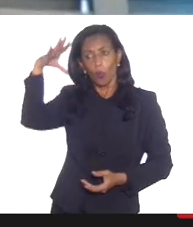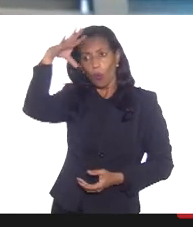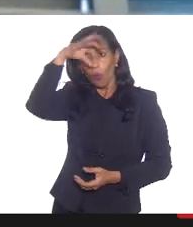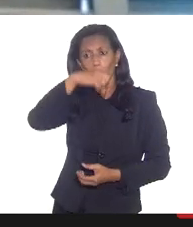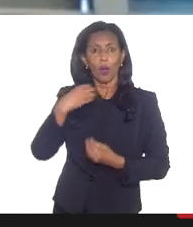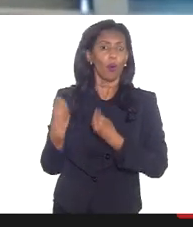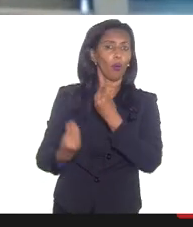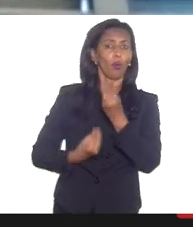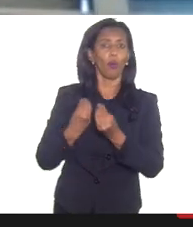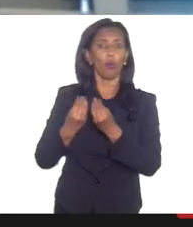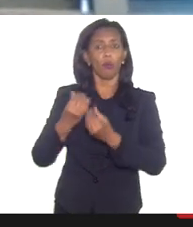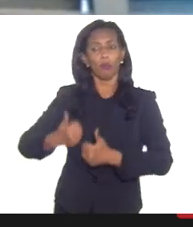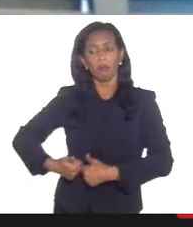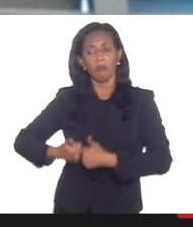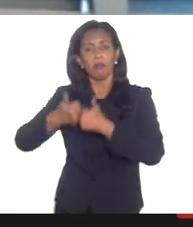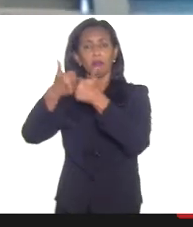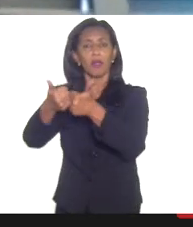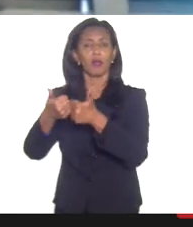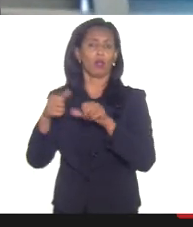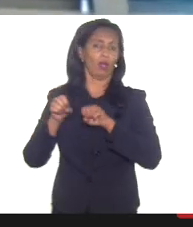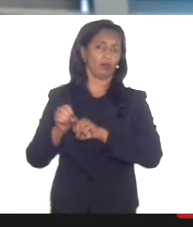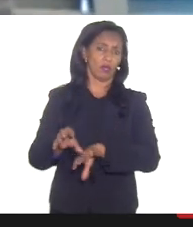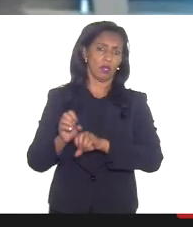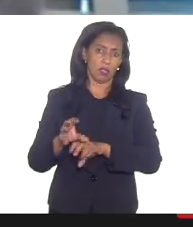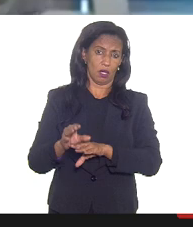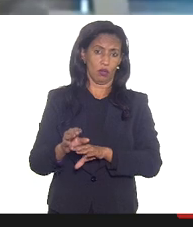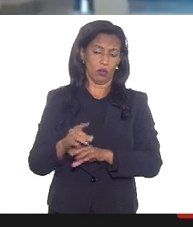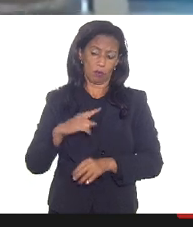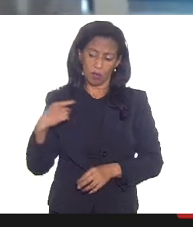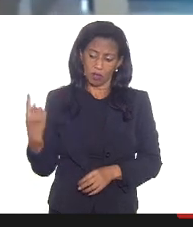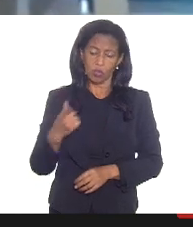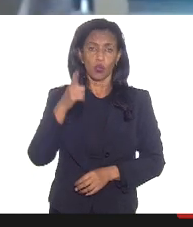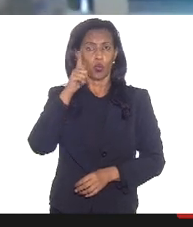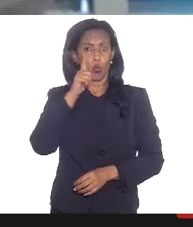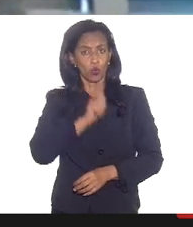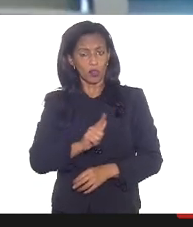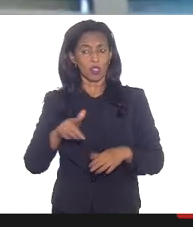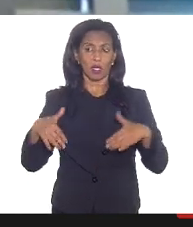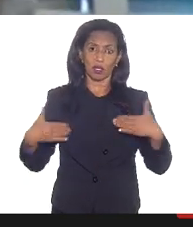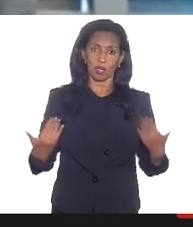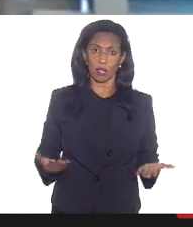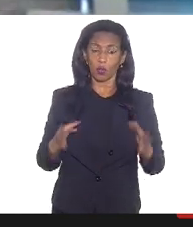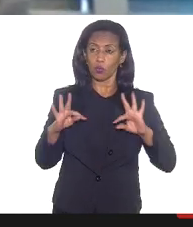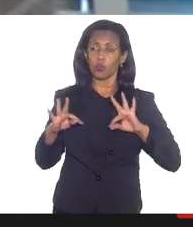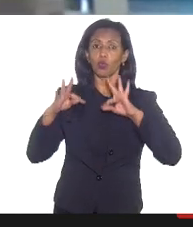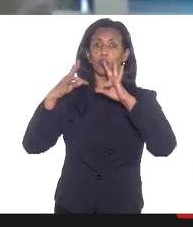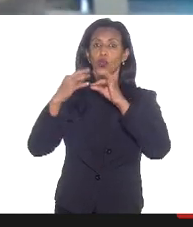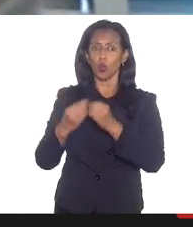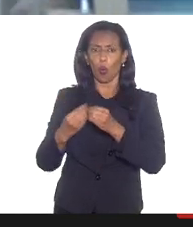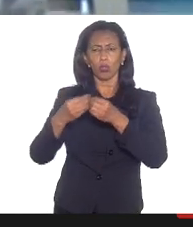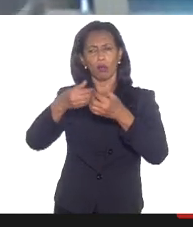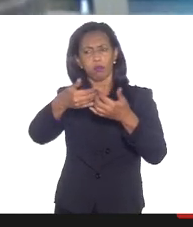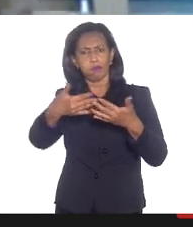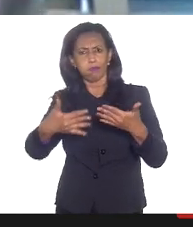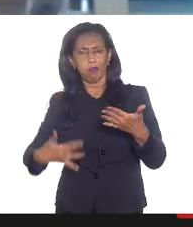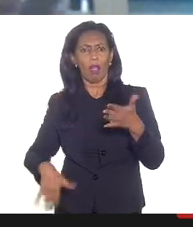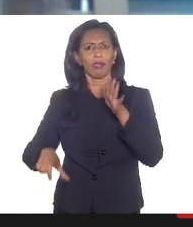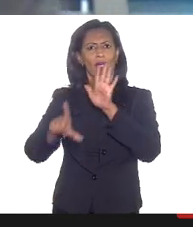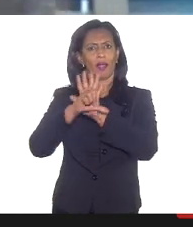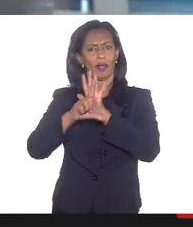gente vai melhorar a educação, para que a gente consiga, então, aplicar todas as diretrizes das